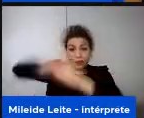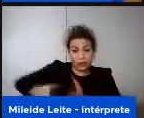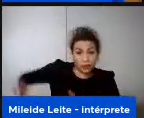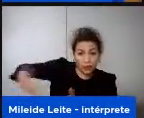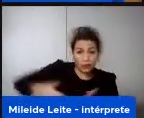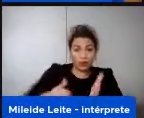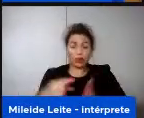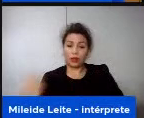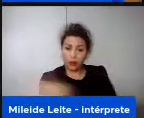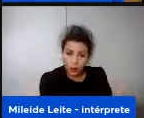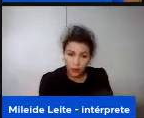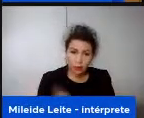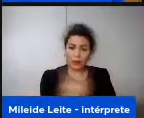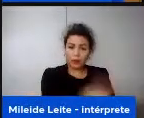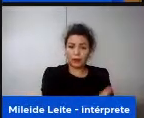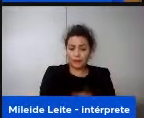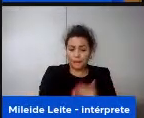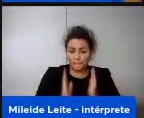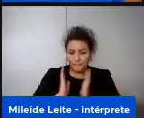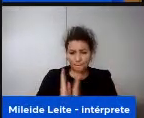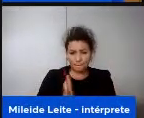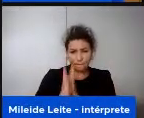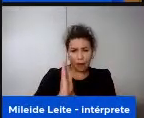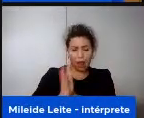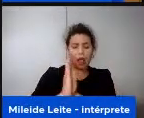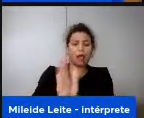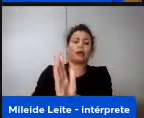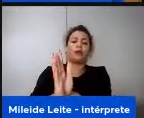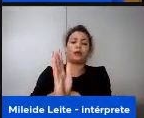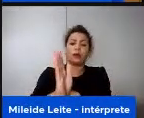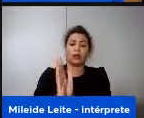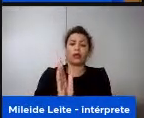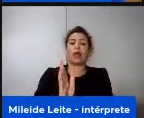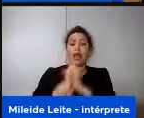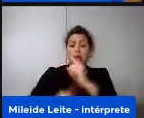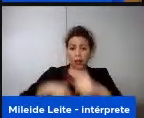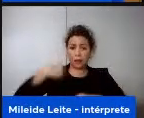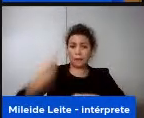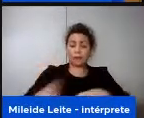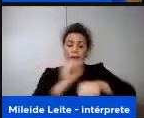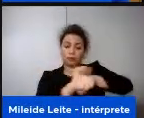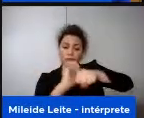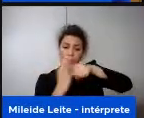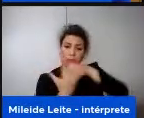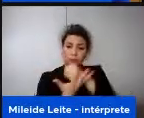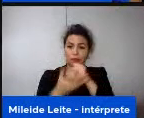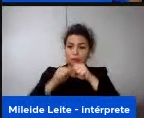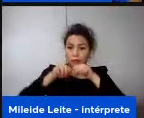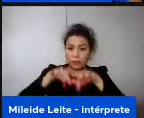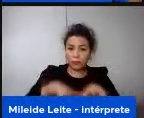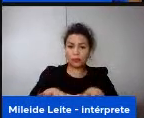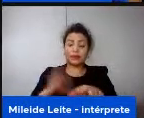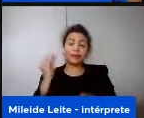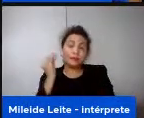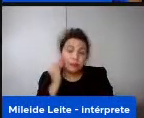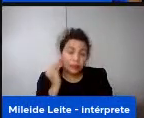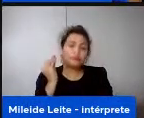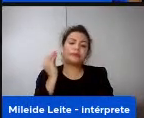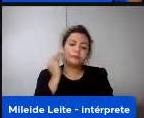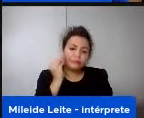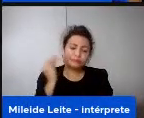nós prosseguimos aqui, enfim, após essa pandemia, tentando, né,